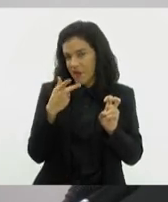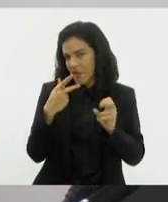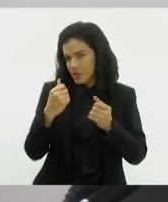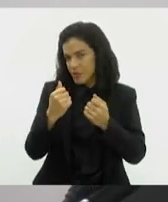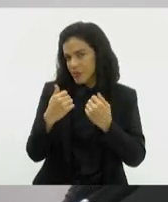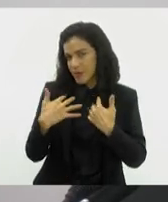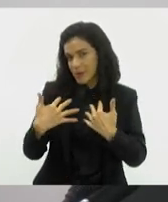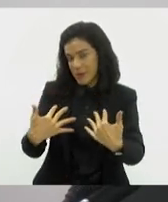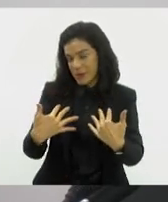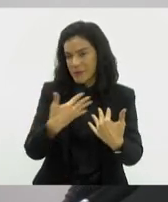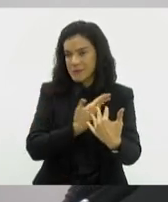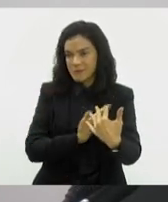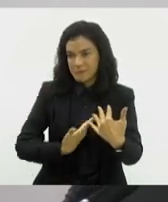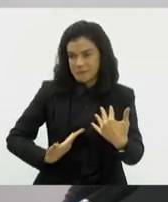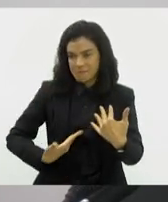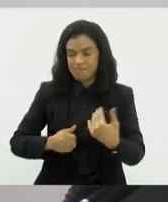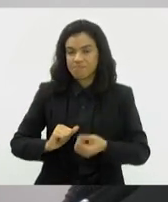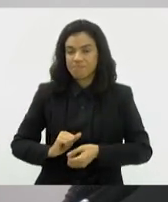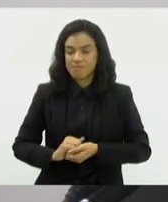pública,